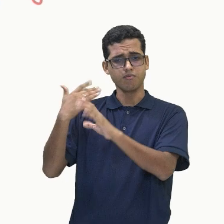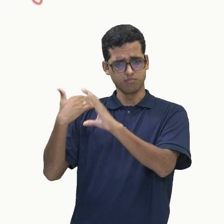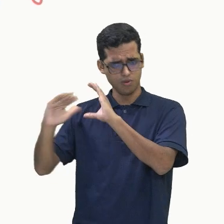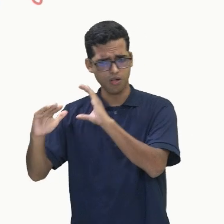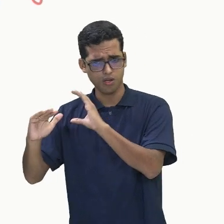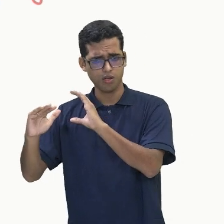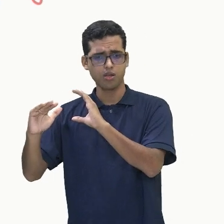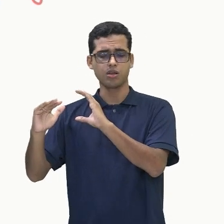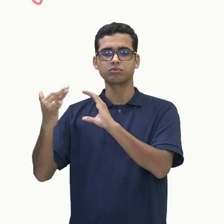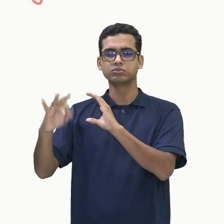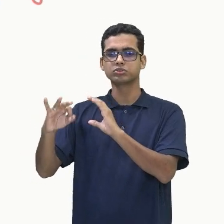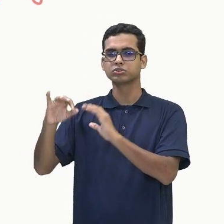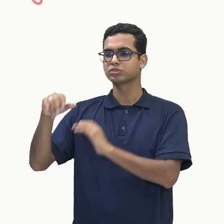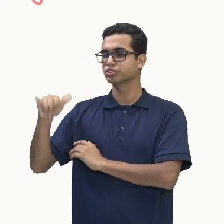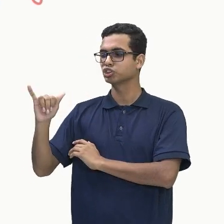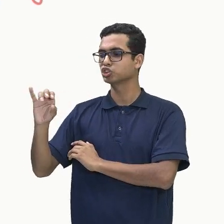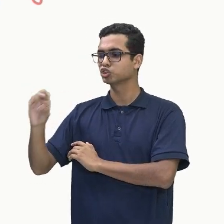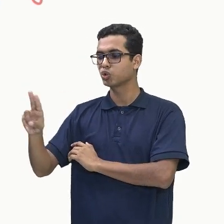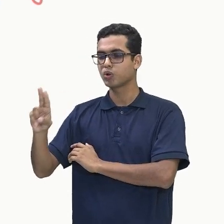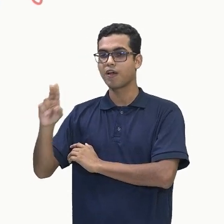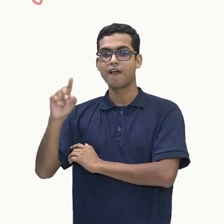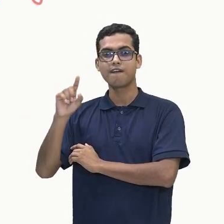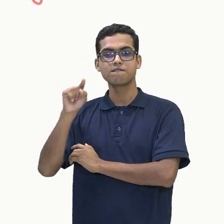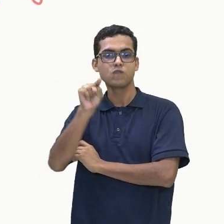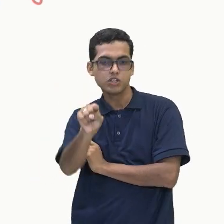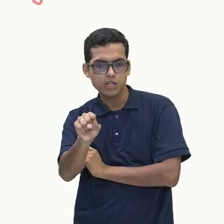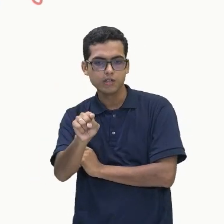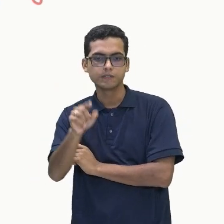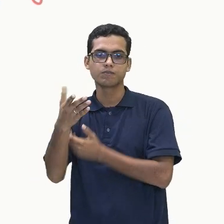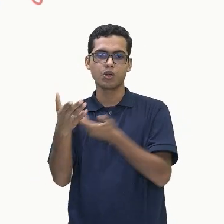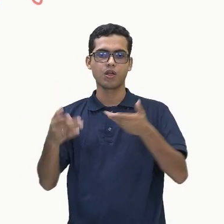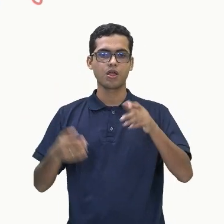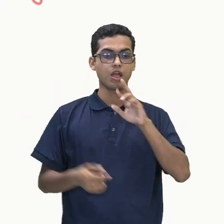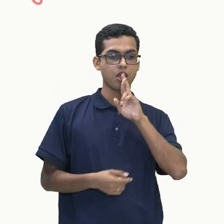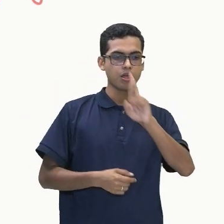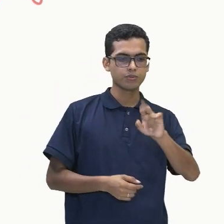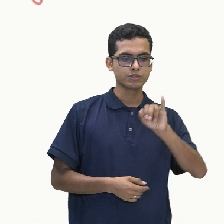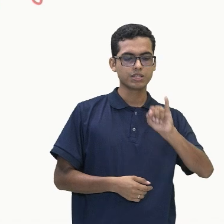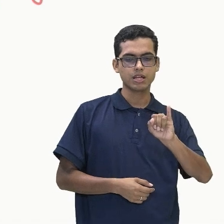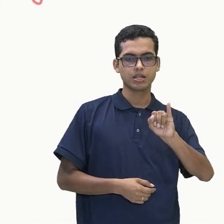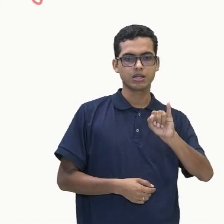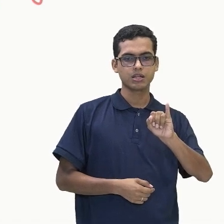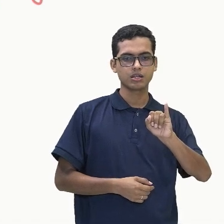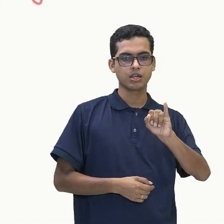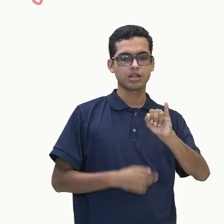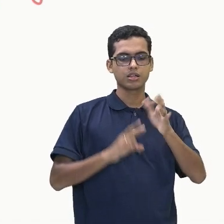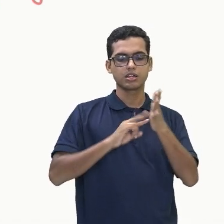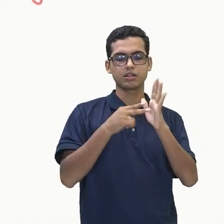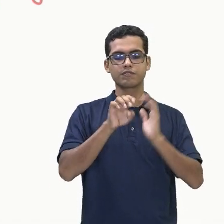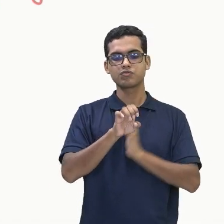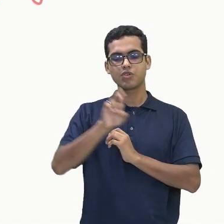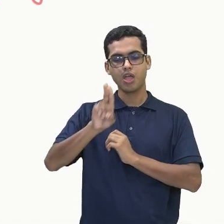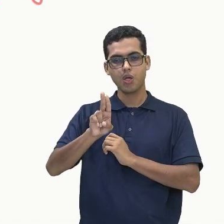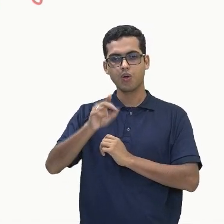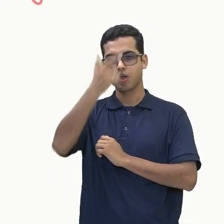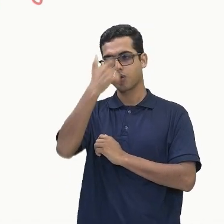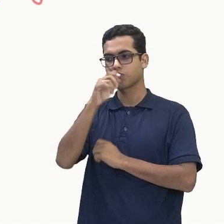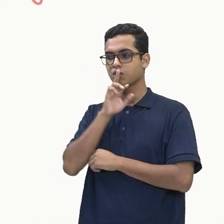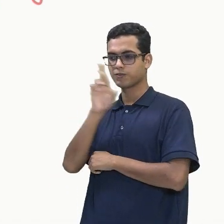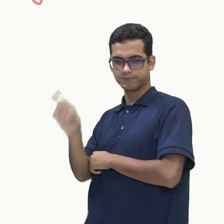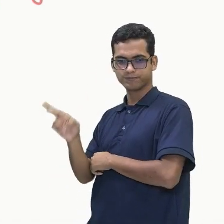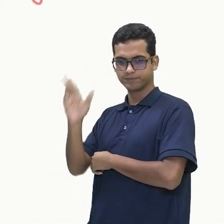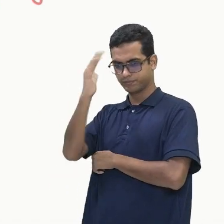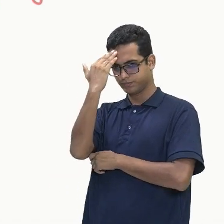que ser de forma diferente. Então, gente, estas perguntas, elas iniciam com o